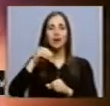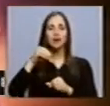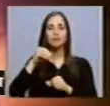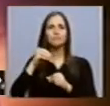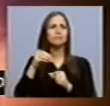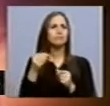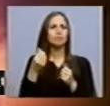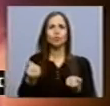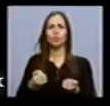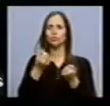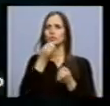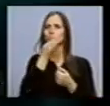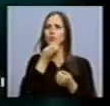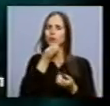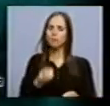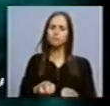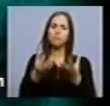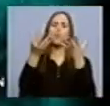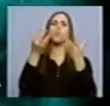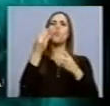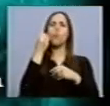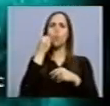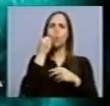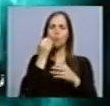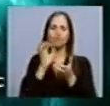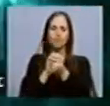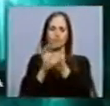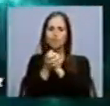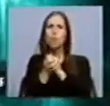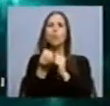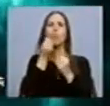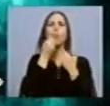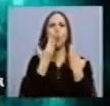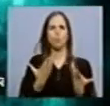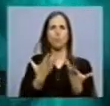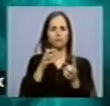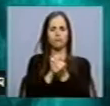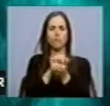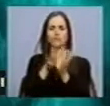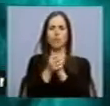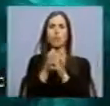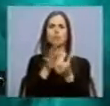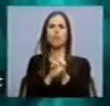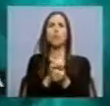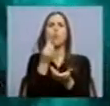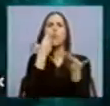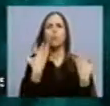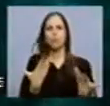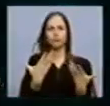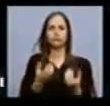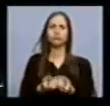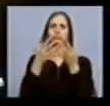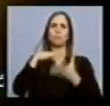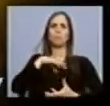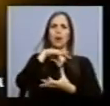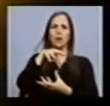explicar como é que tudo se formou, como é que tudo se aglutinou, como é que tudo se tornou pegajoso, é mesmo esse o termo, de modo a formar os planetas terrestres. E